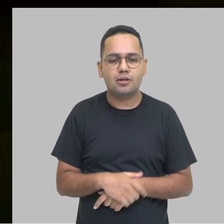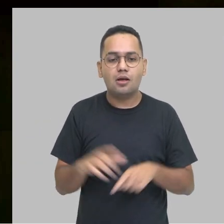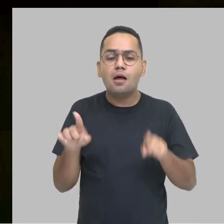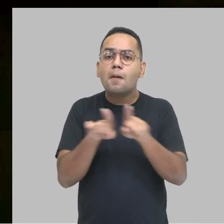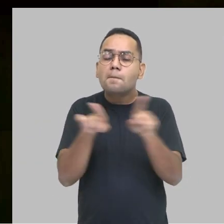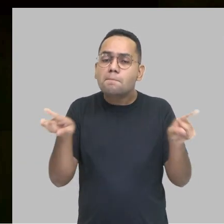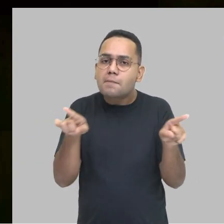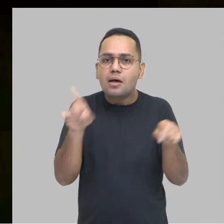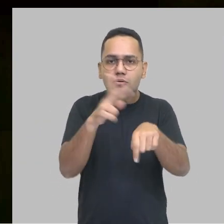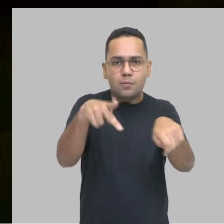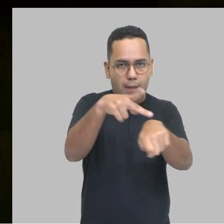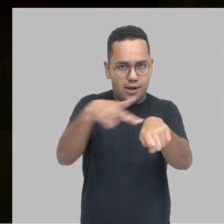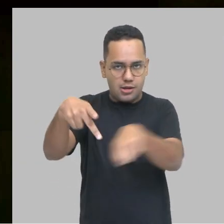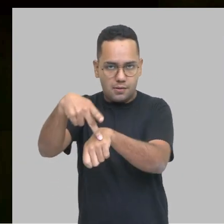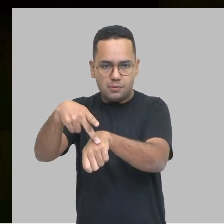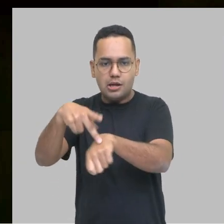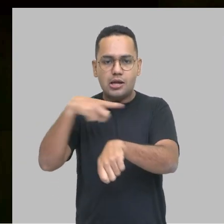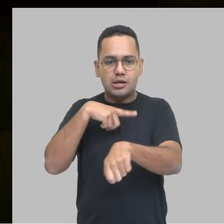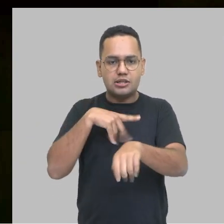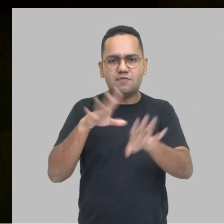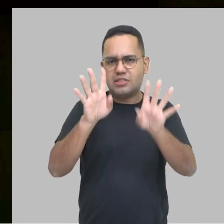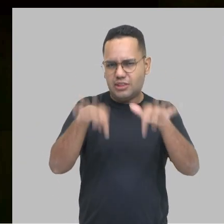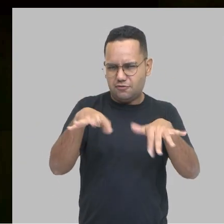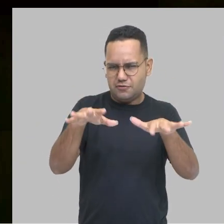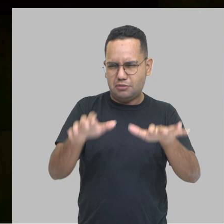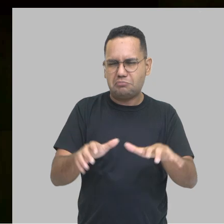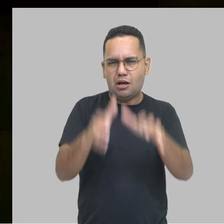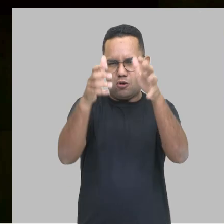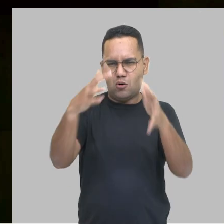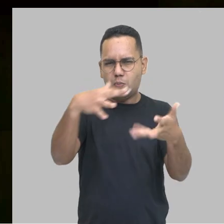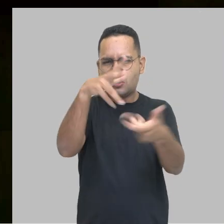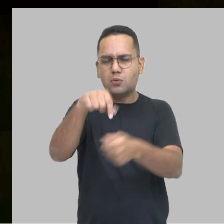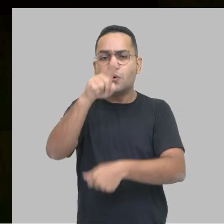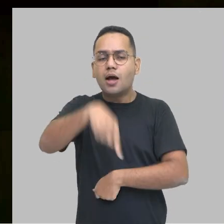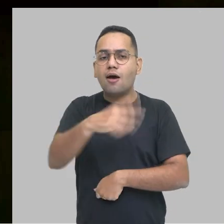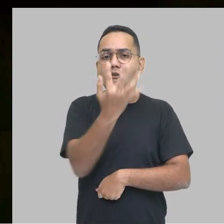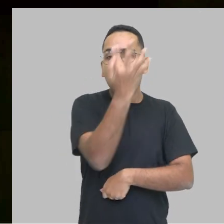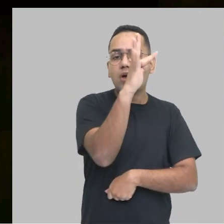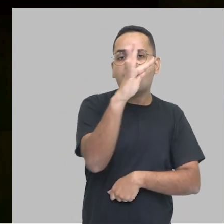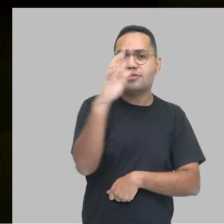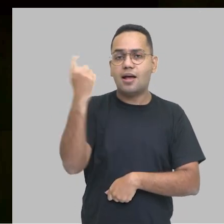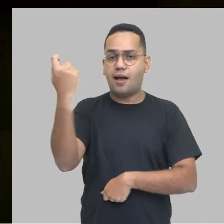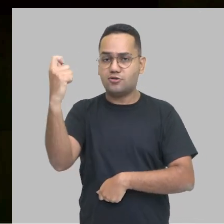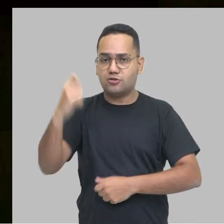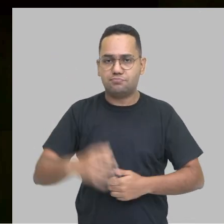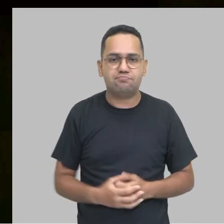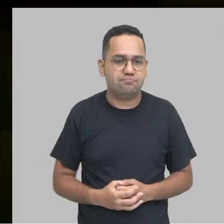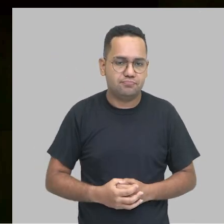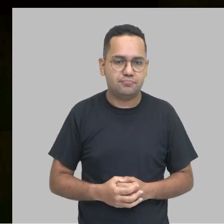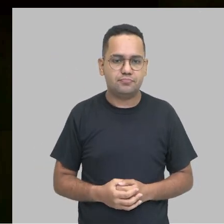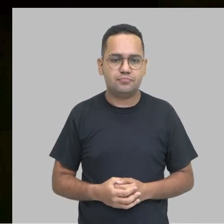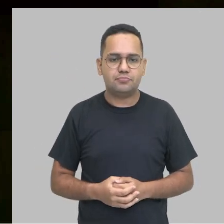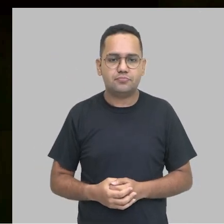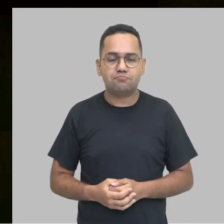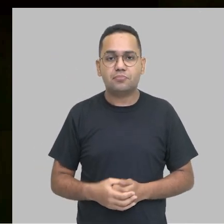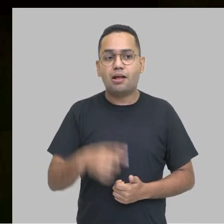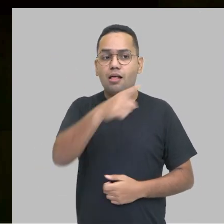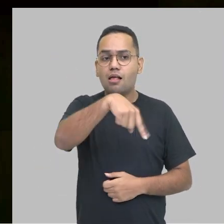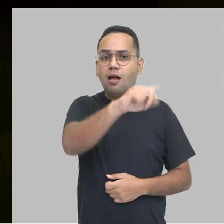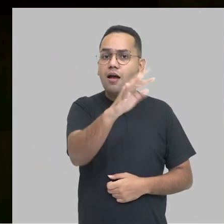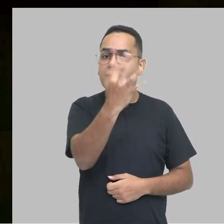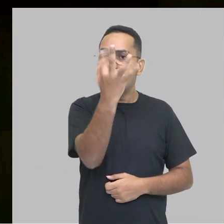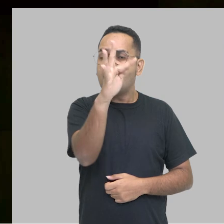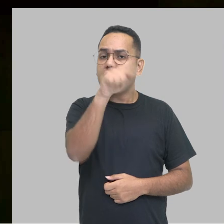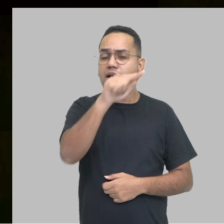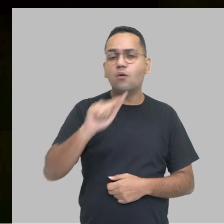final da Copa do Mundo foi a França e a Argentina. E na seleção francesa, vocês notam que grande parte dos jogadores